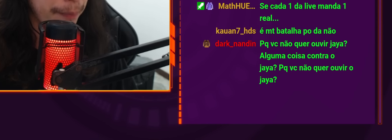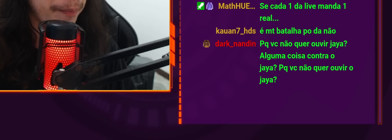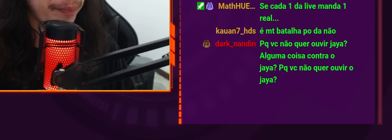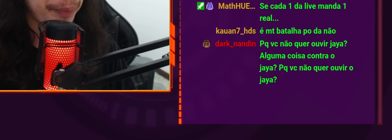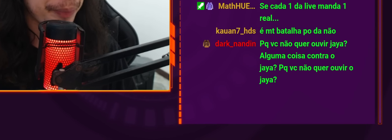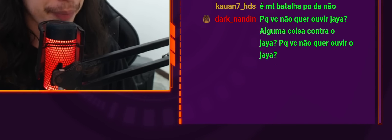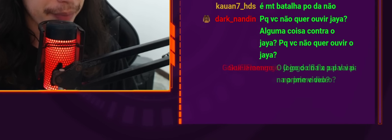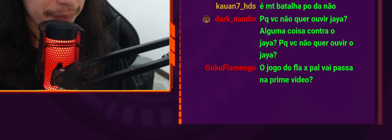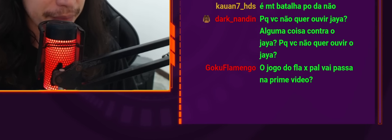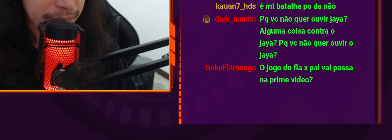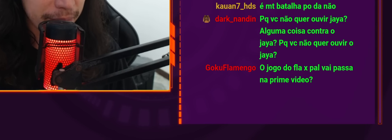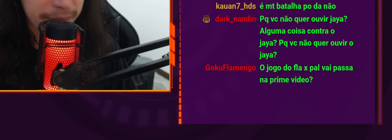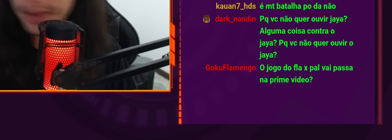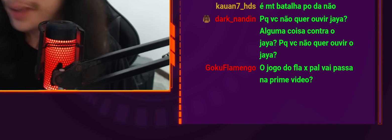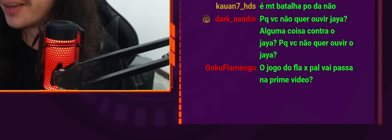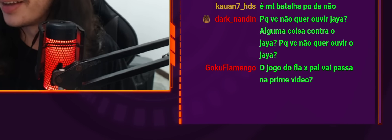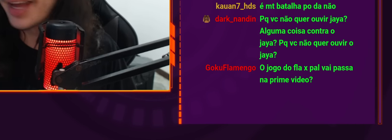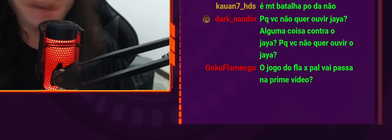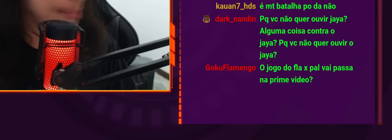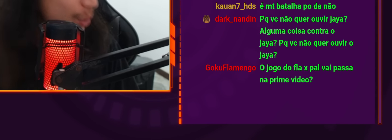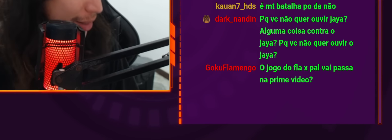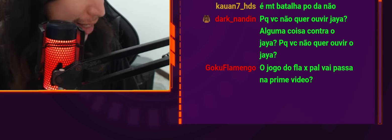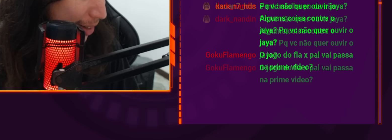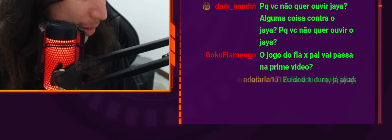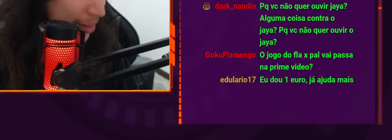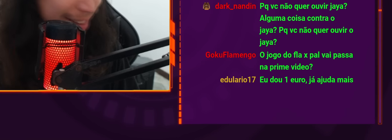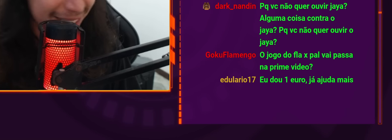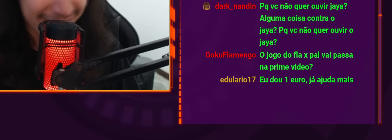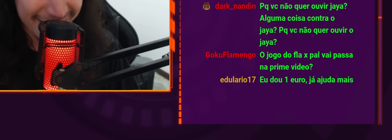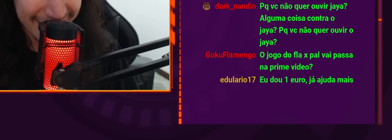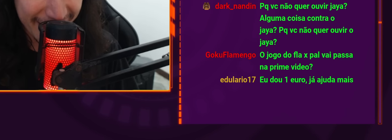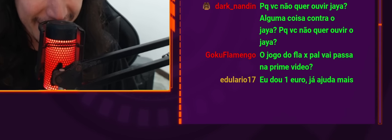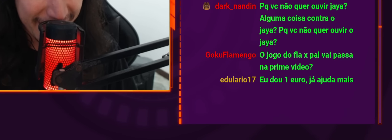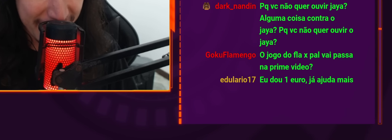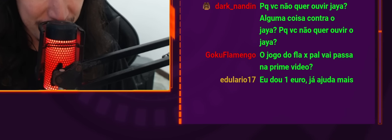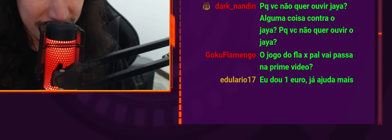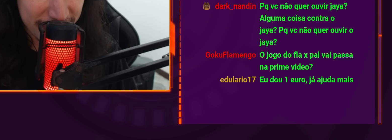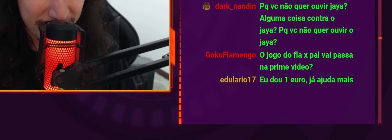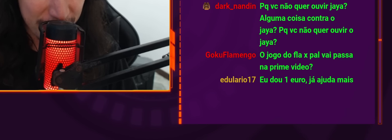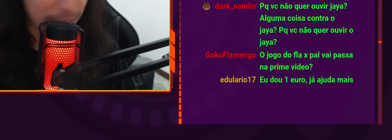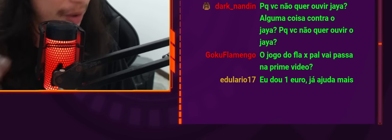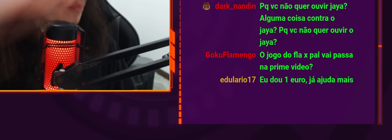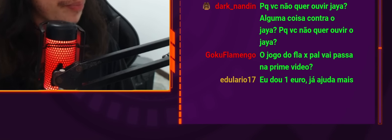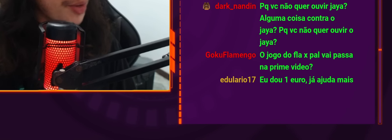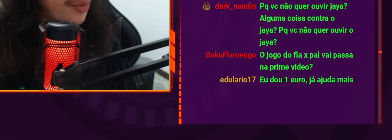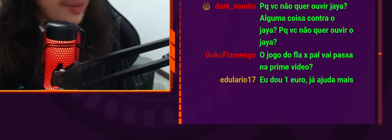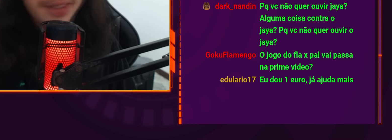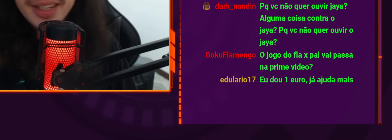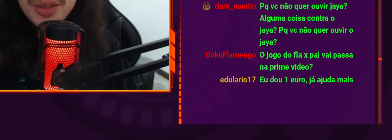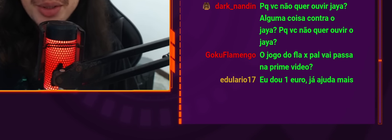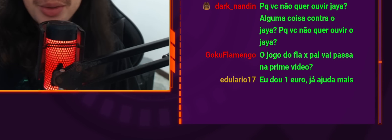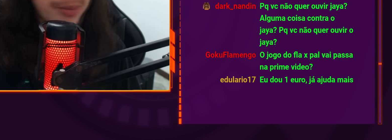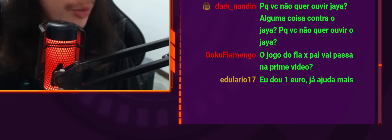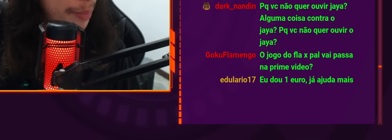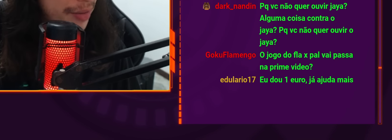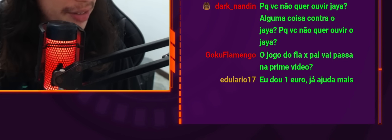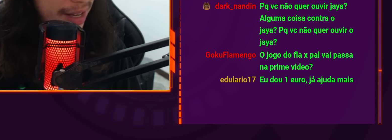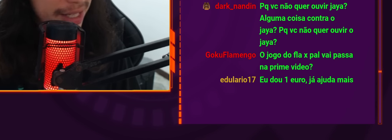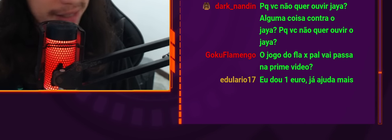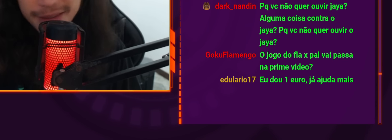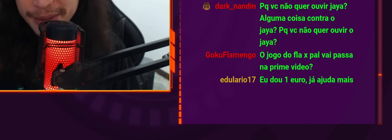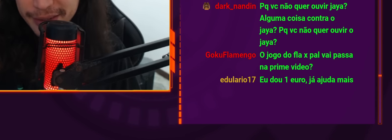pô. Vai tomar no teu... É muita coisa. Enfim, gente, ó, vocês do YouTube, só